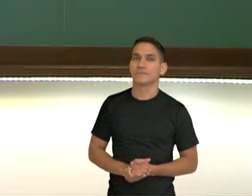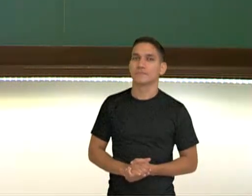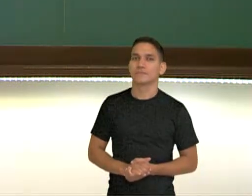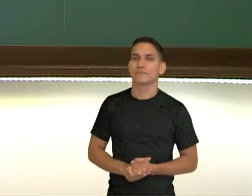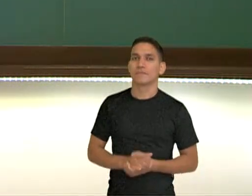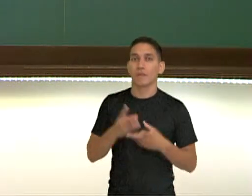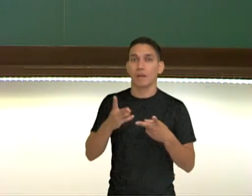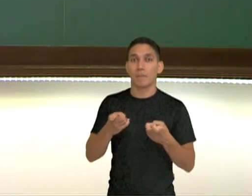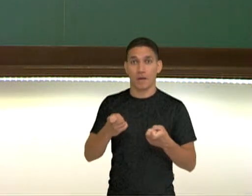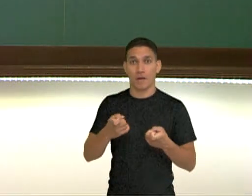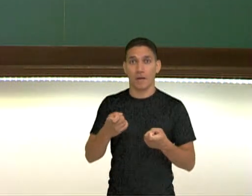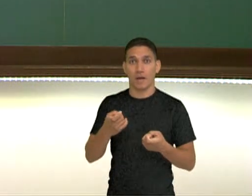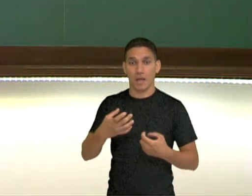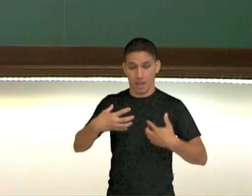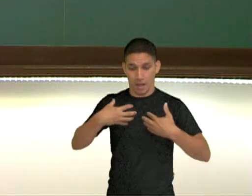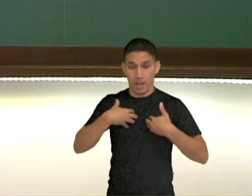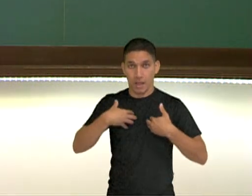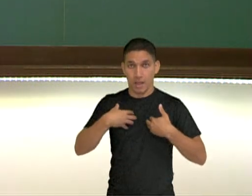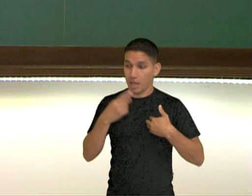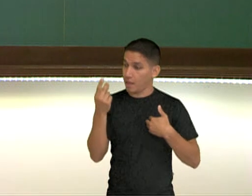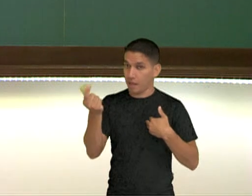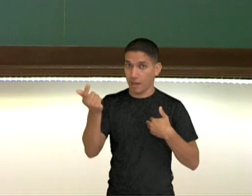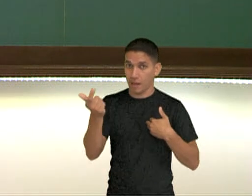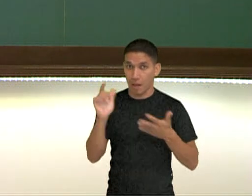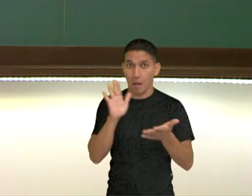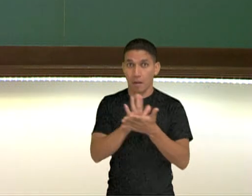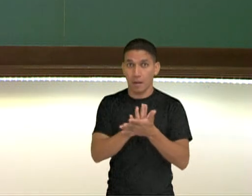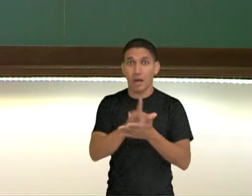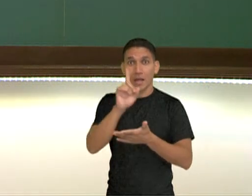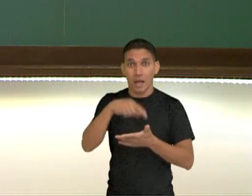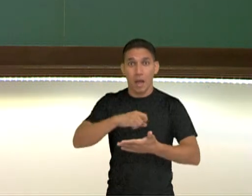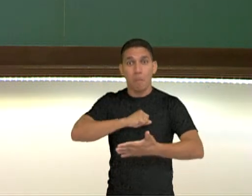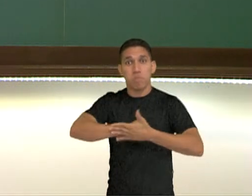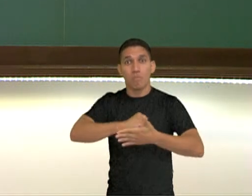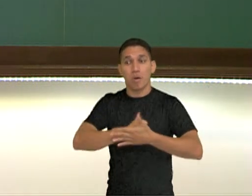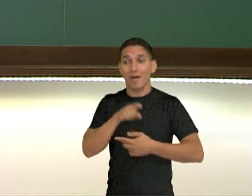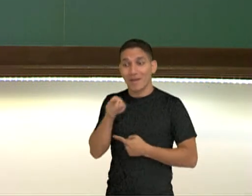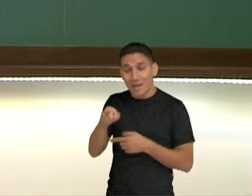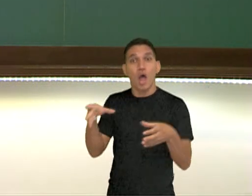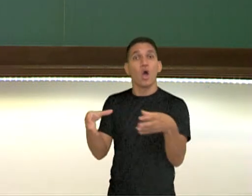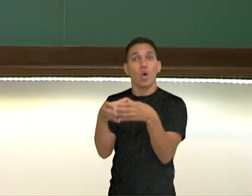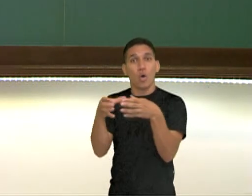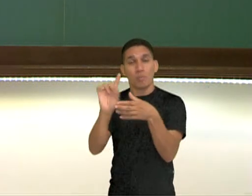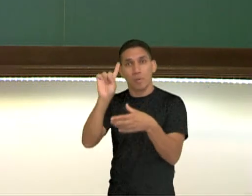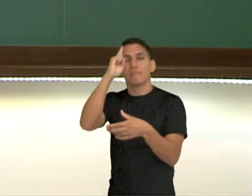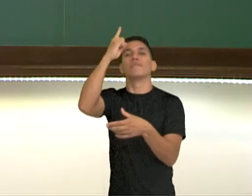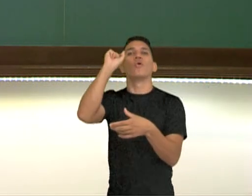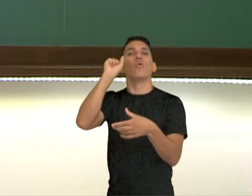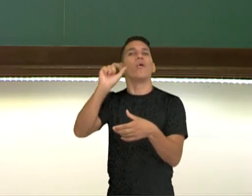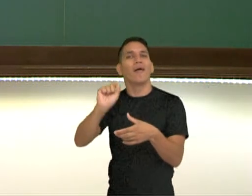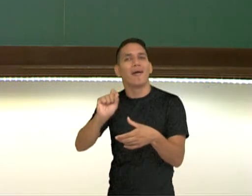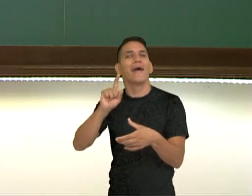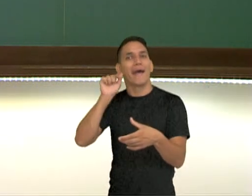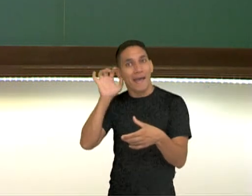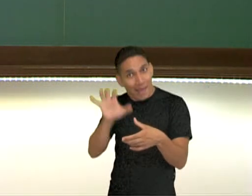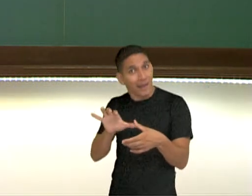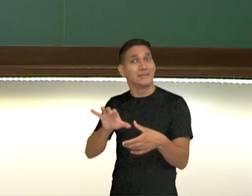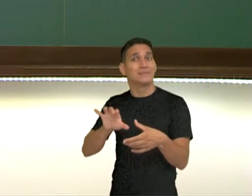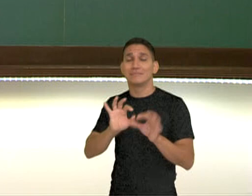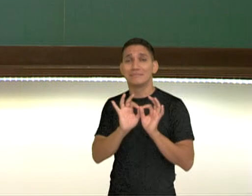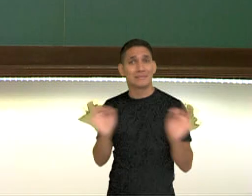o peito estala bate pepeito estala peito bate sabia que o grupo barbatuques surgiu a partir